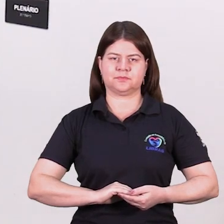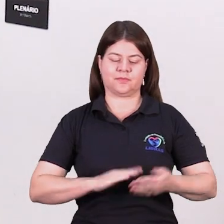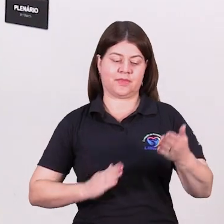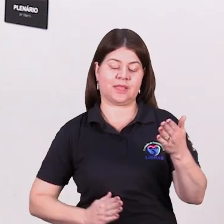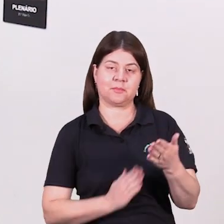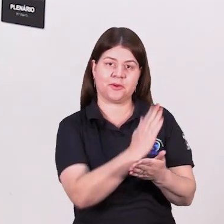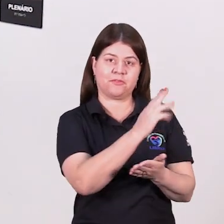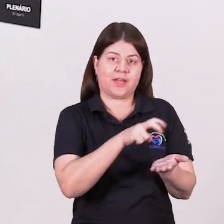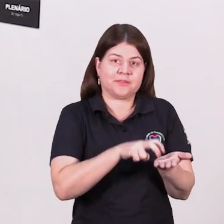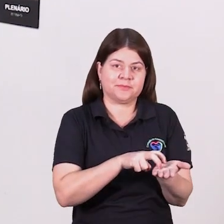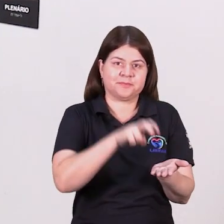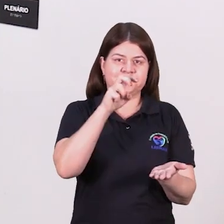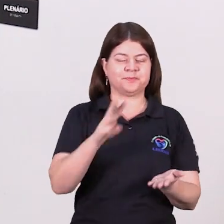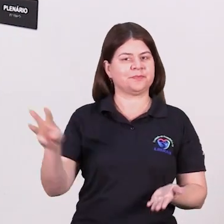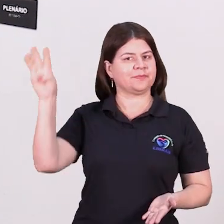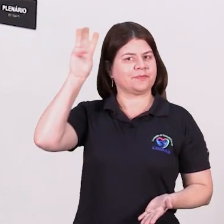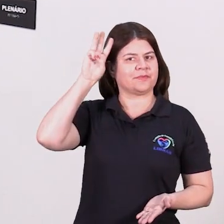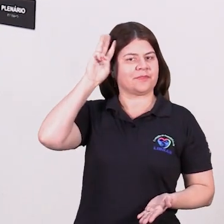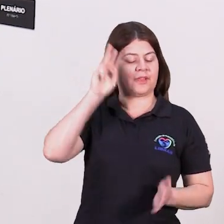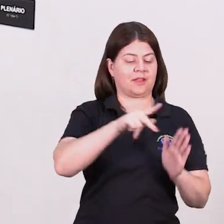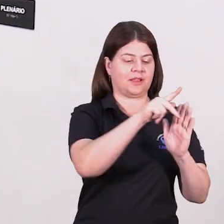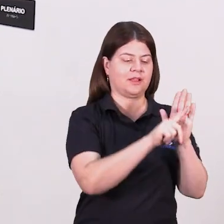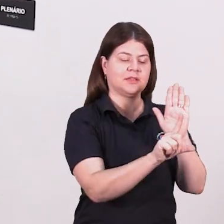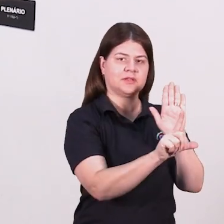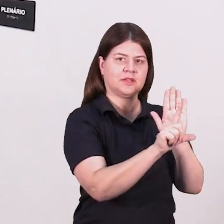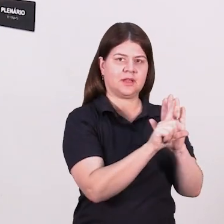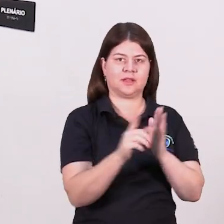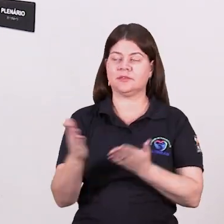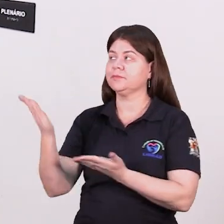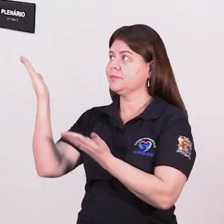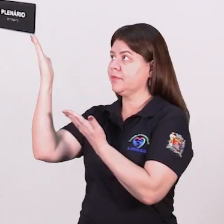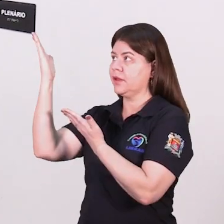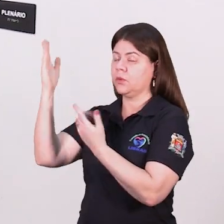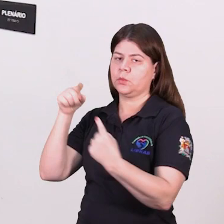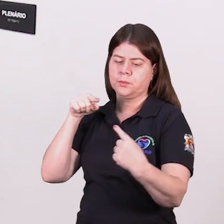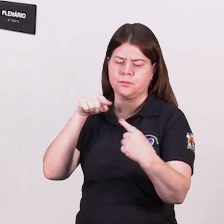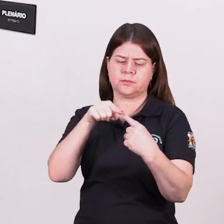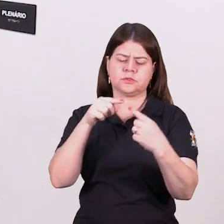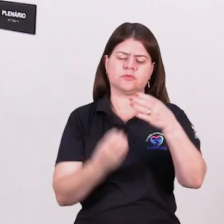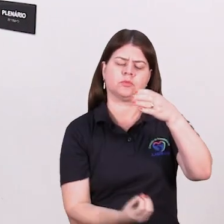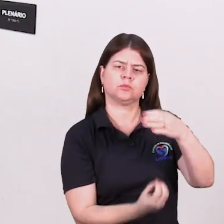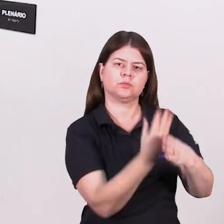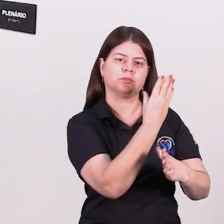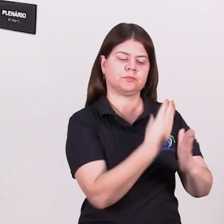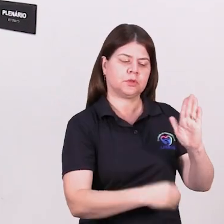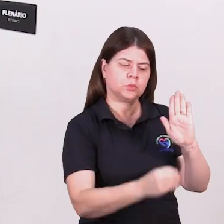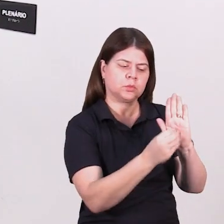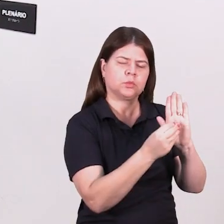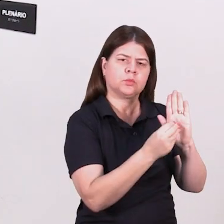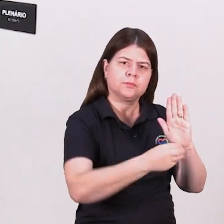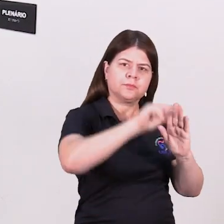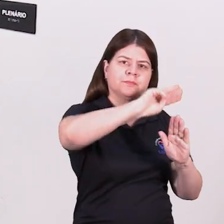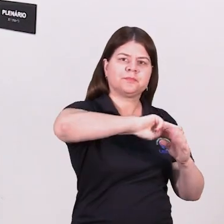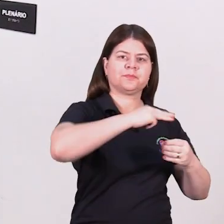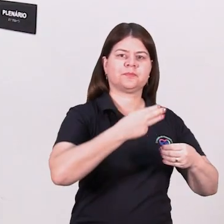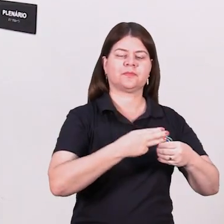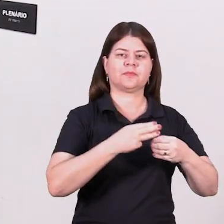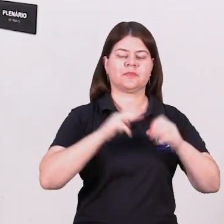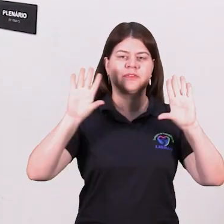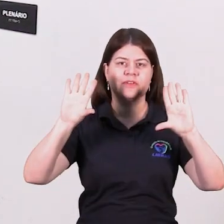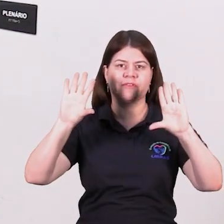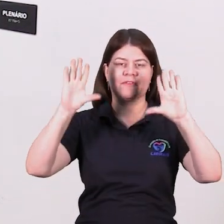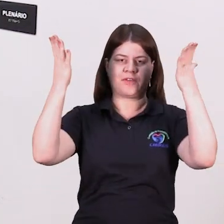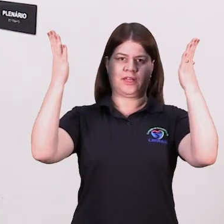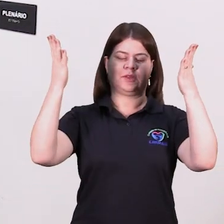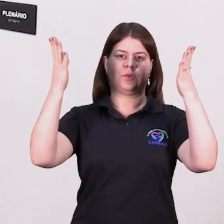Foi aprovado na manhã dessa terça-feira o meu projeto de lei que institui e inclui no calendário municipal